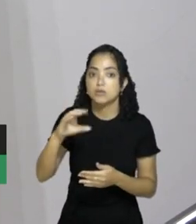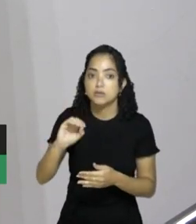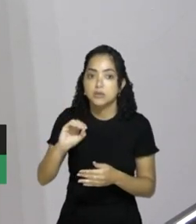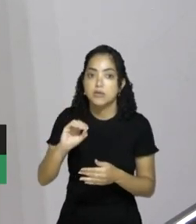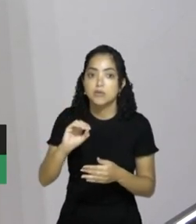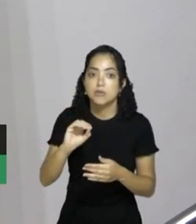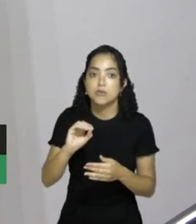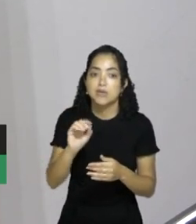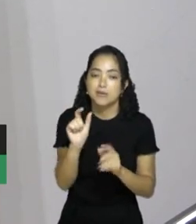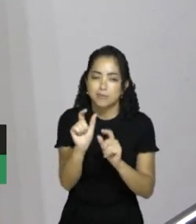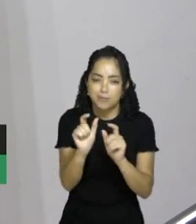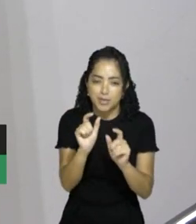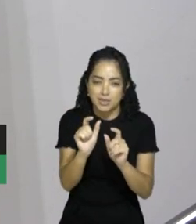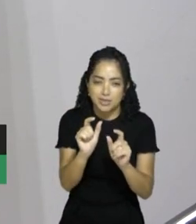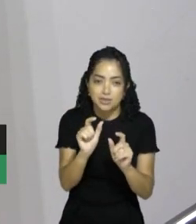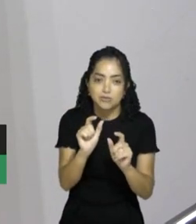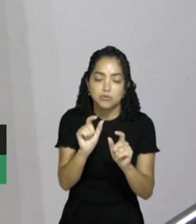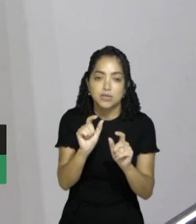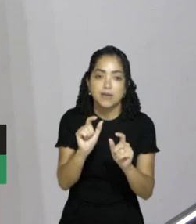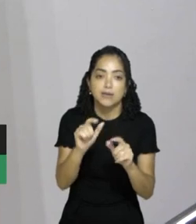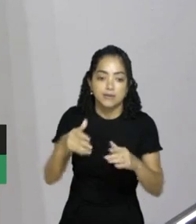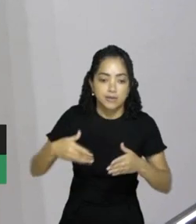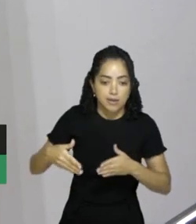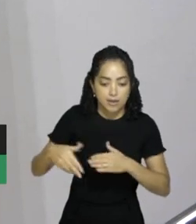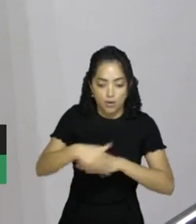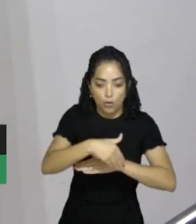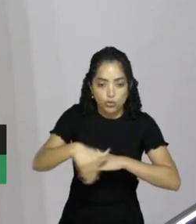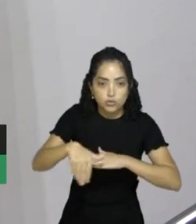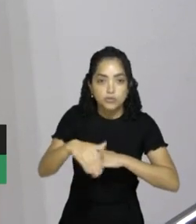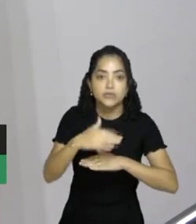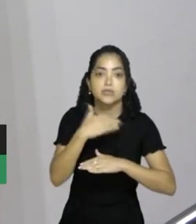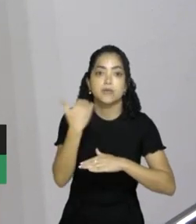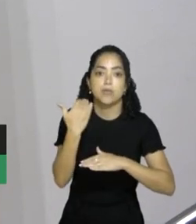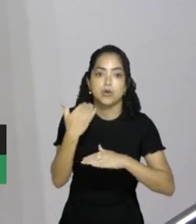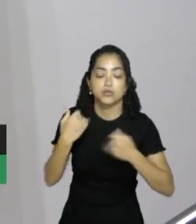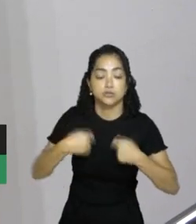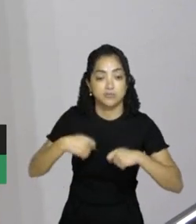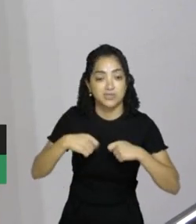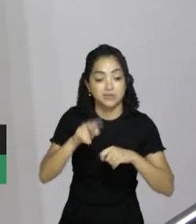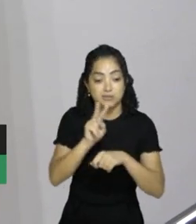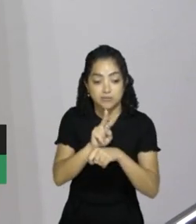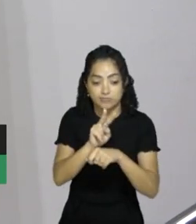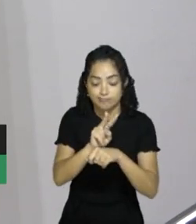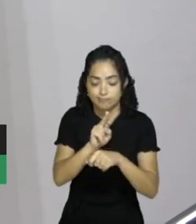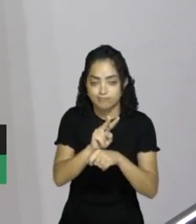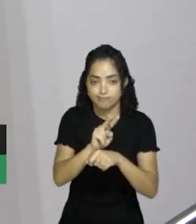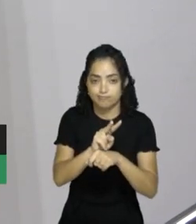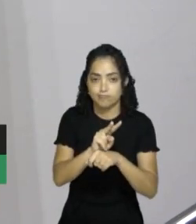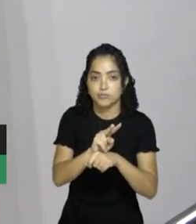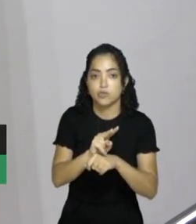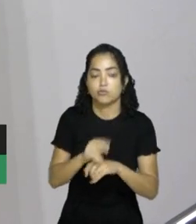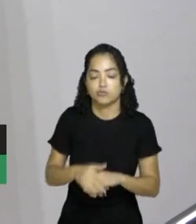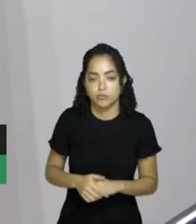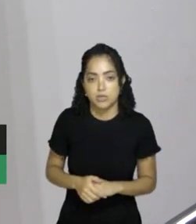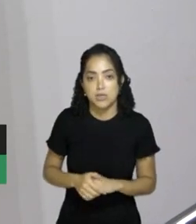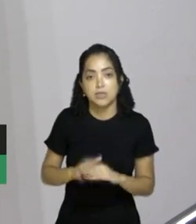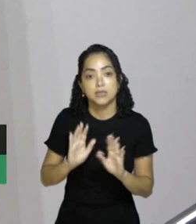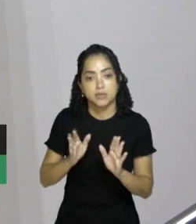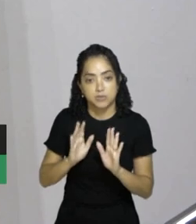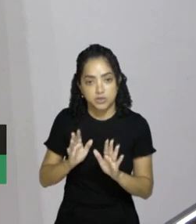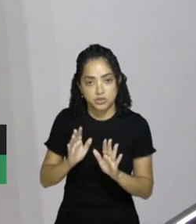de Rodovia da morte da nossa região que é esse 460 que merece olhar carinhoso nosso Governador que também já disse